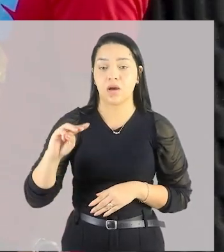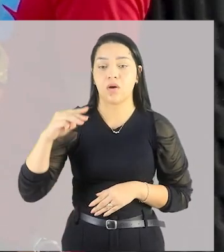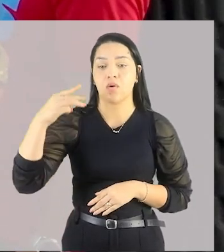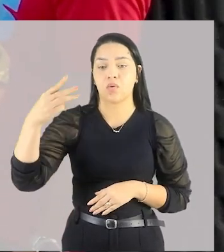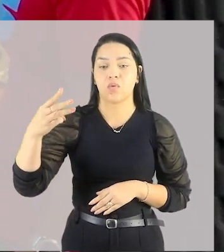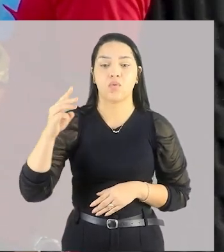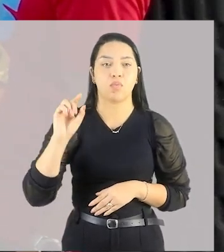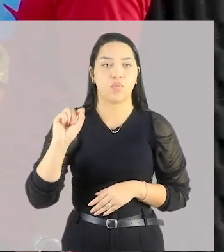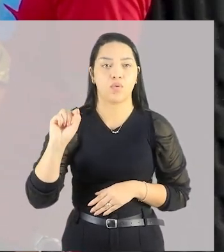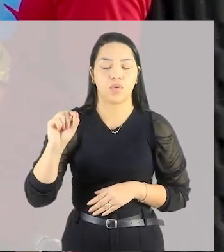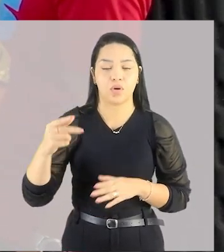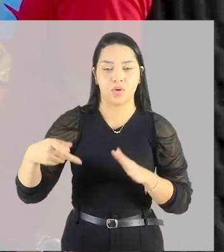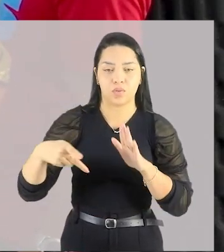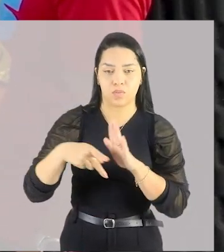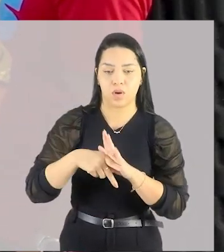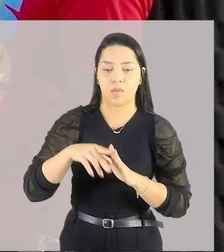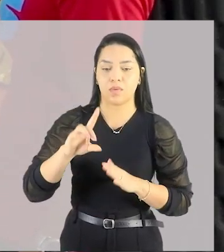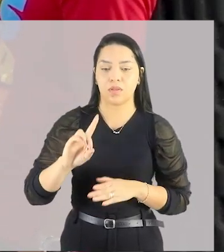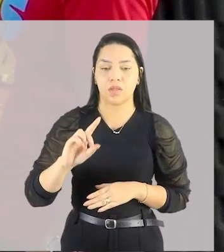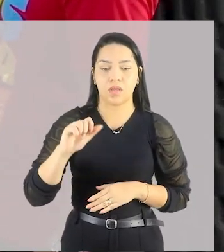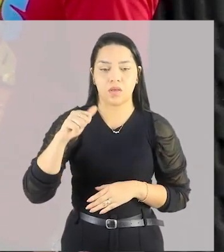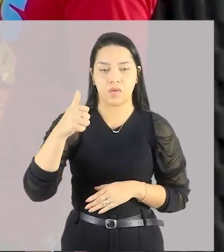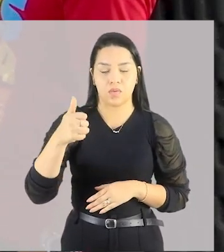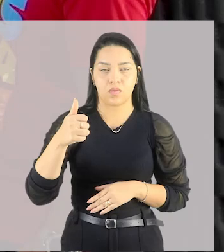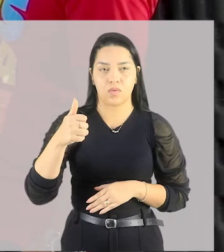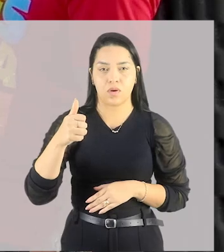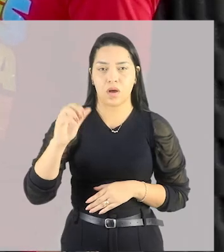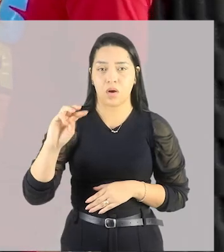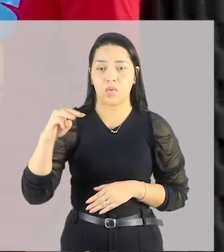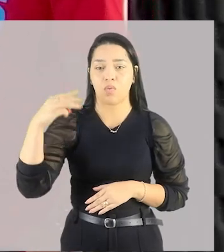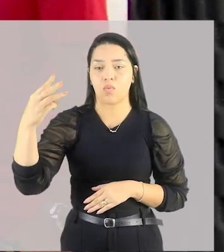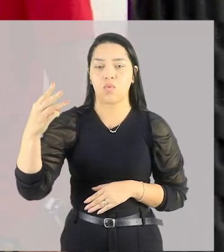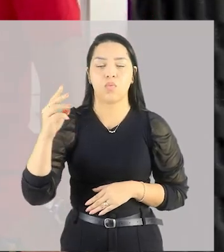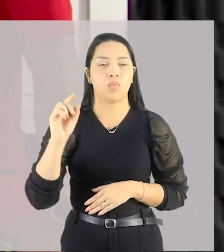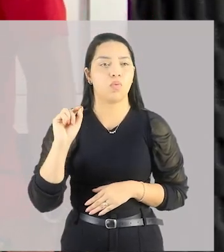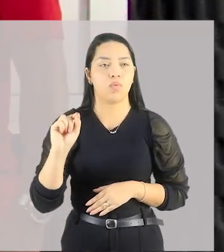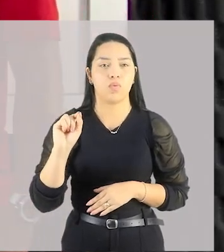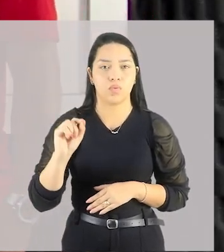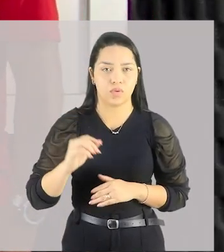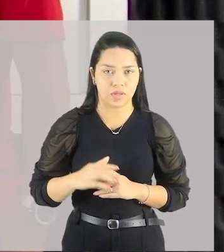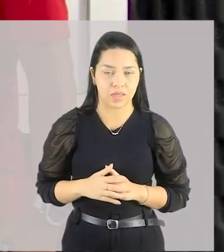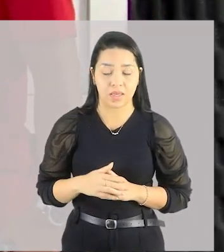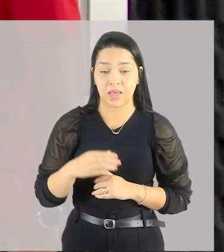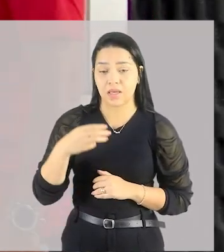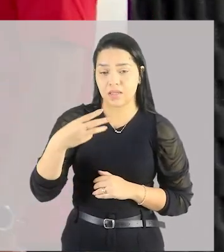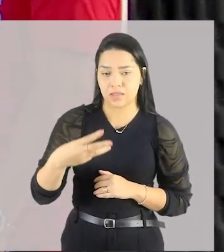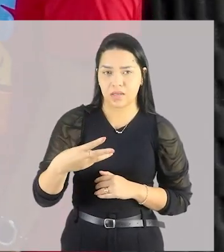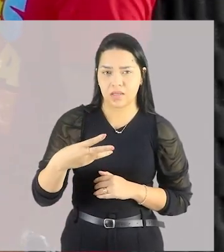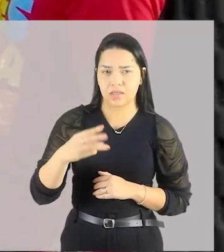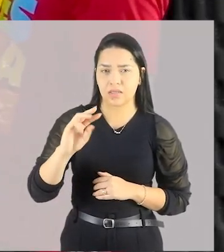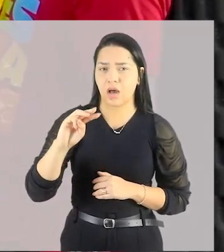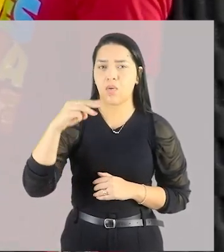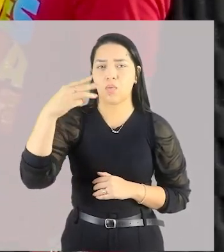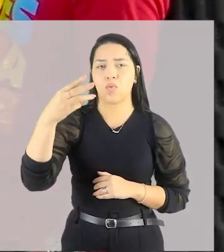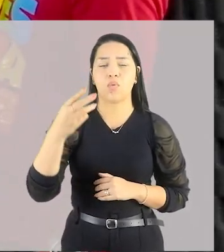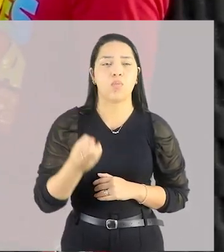ó, para cá. C2 será igual a, vou repetir, 4G1